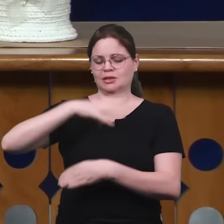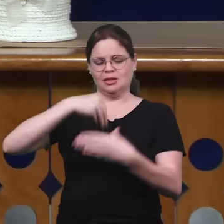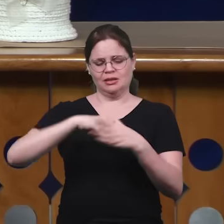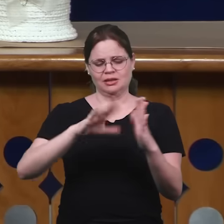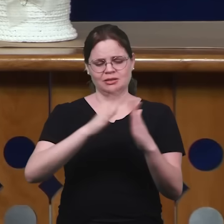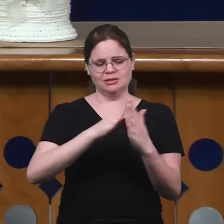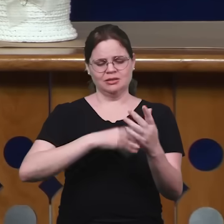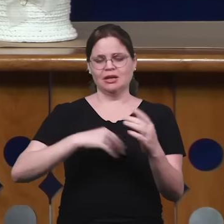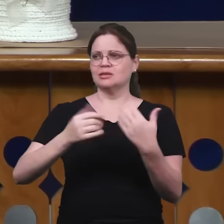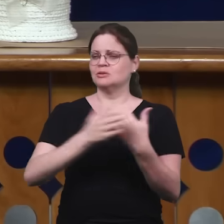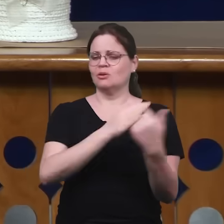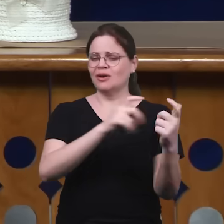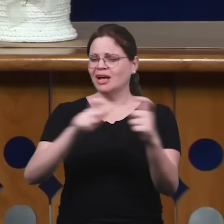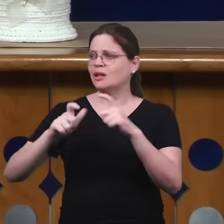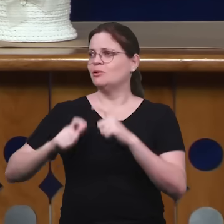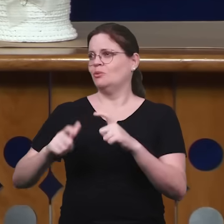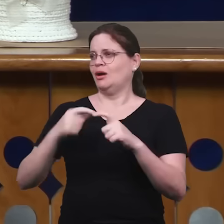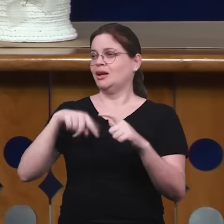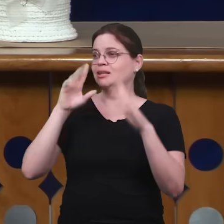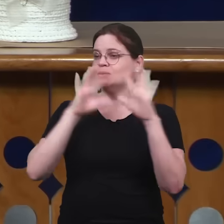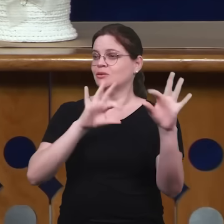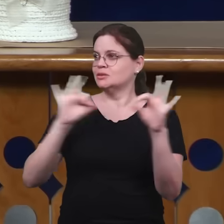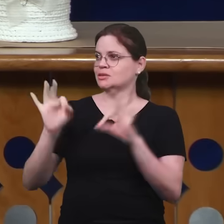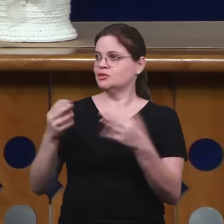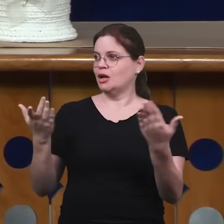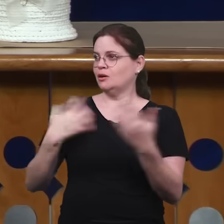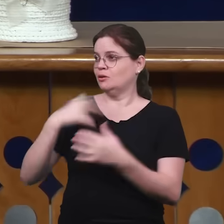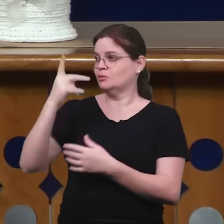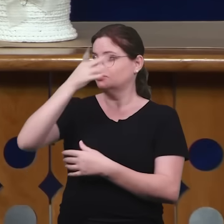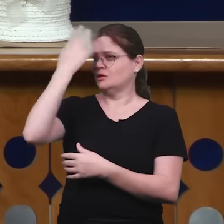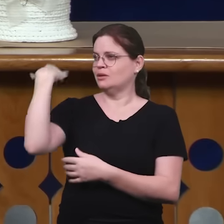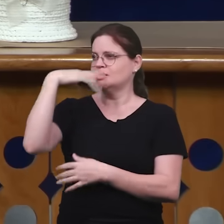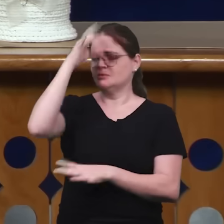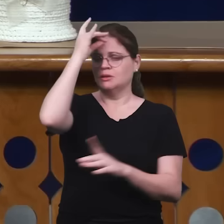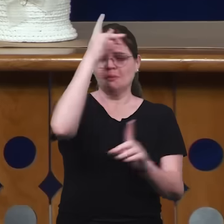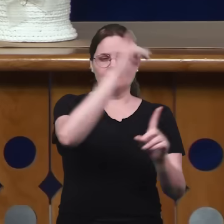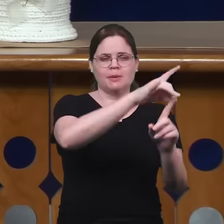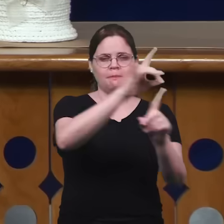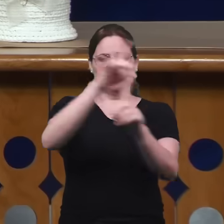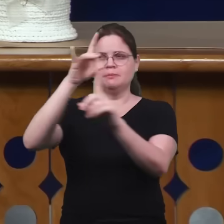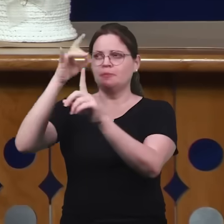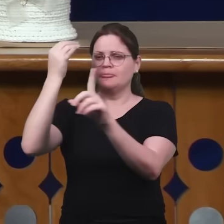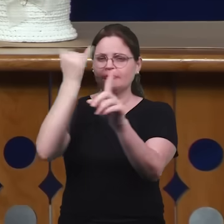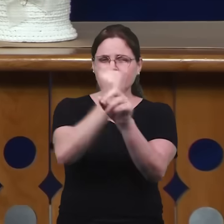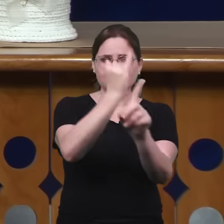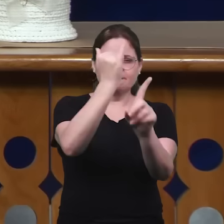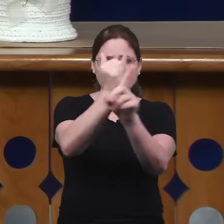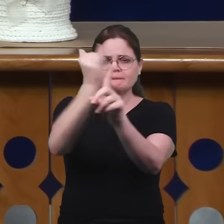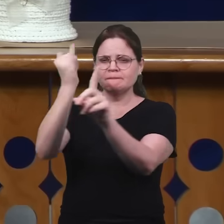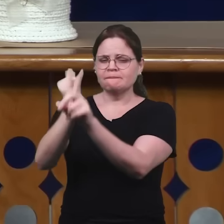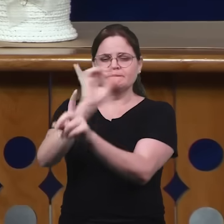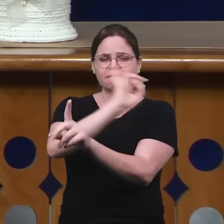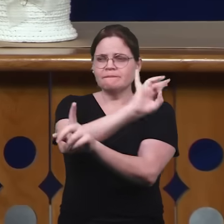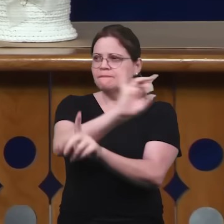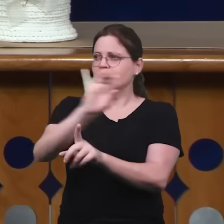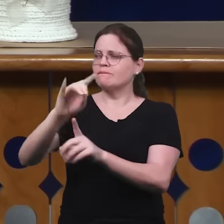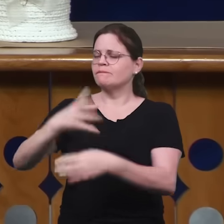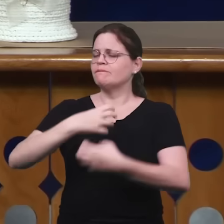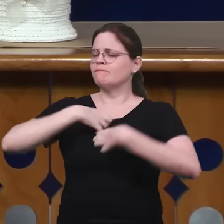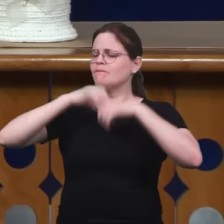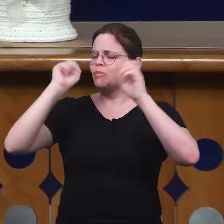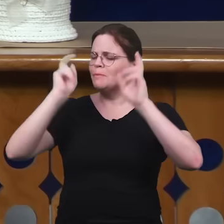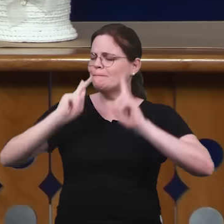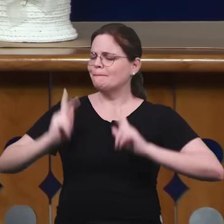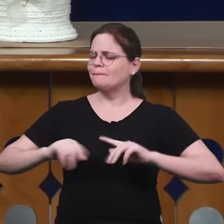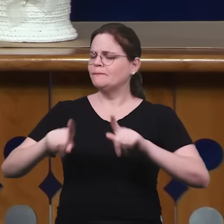lares, seja onde estiver, possa nessa hora o Teu Espírito Santo tocar os corações, trazendo paz,